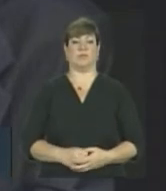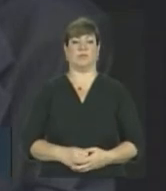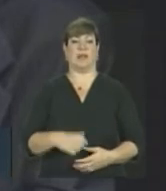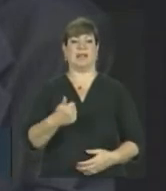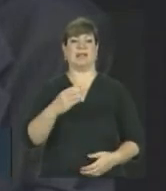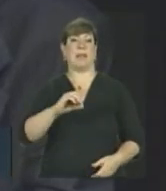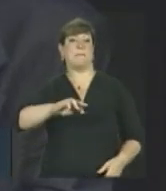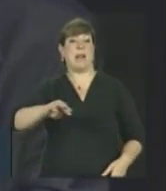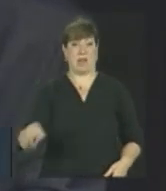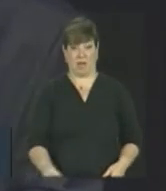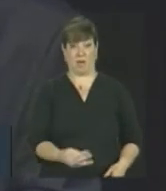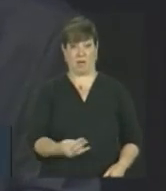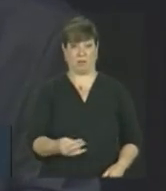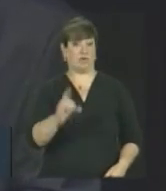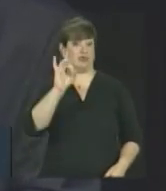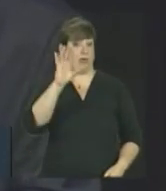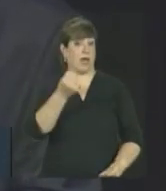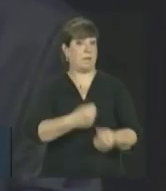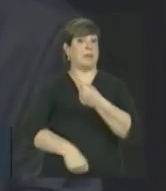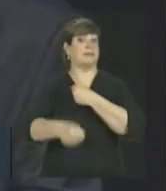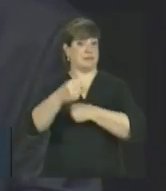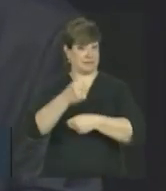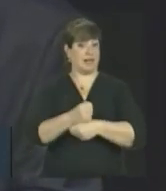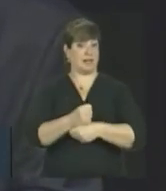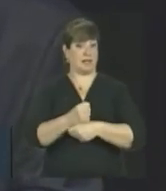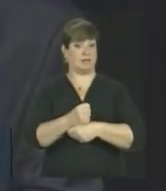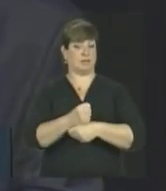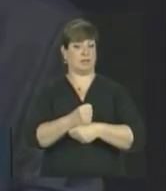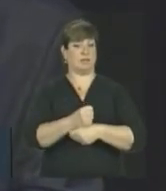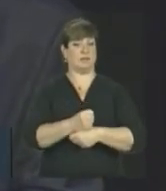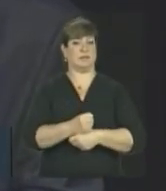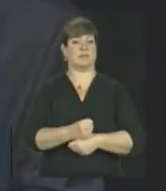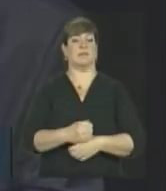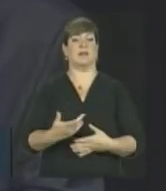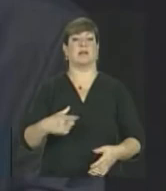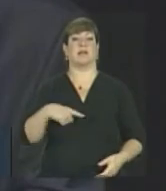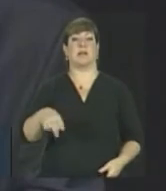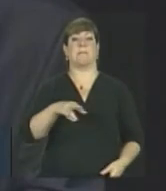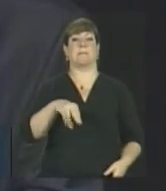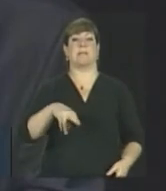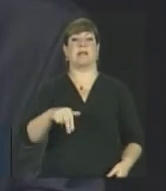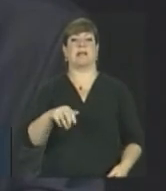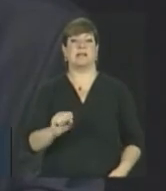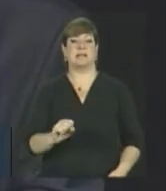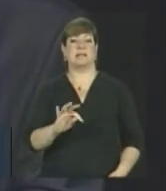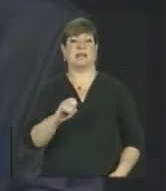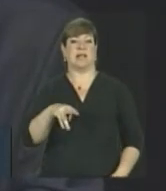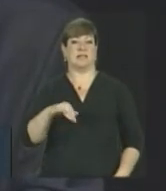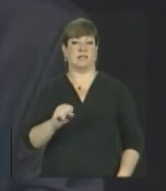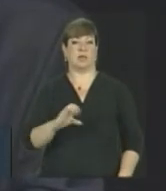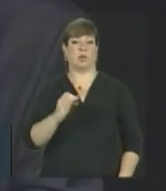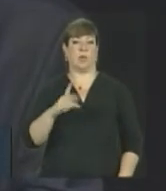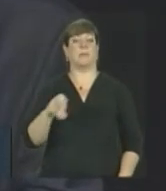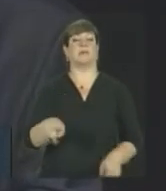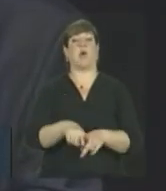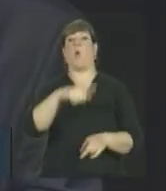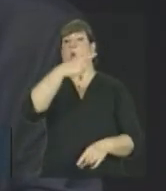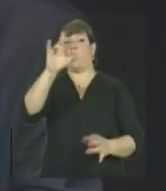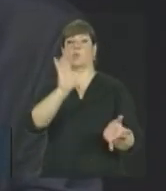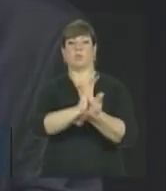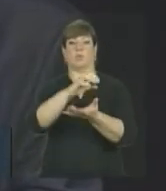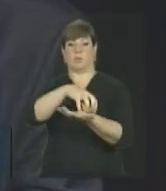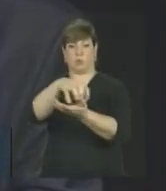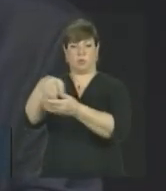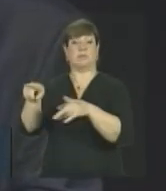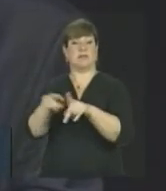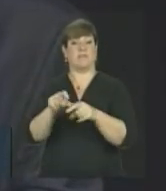10 milhões, só no ano passado. O Minas Tênis Clube e outros clubes também fazem esse